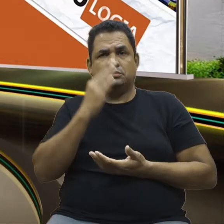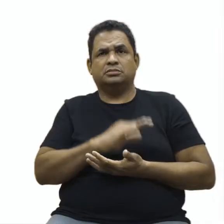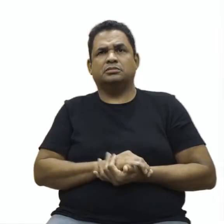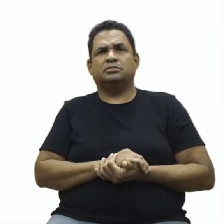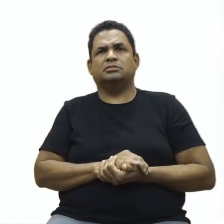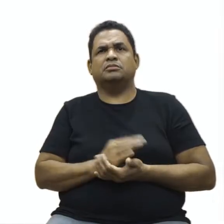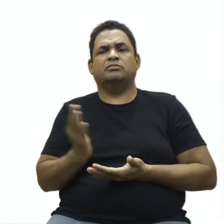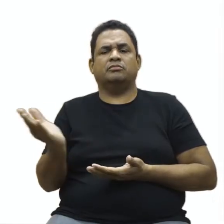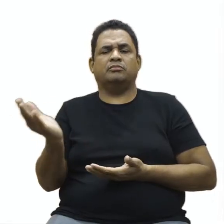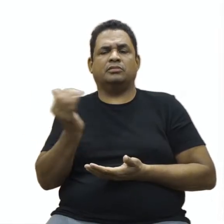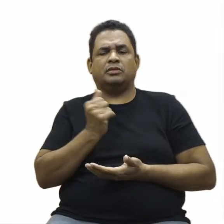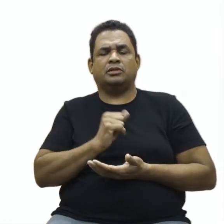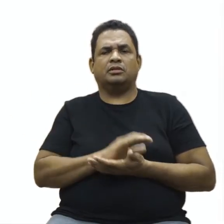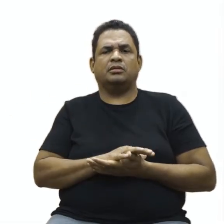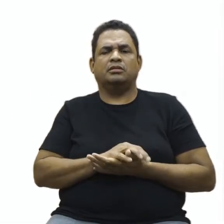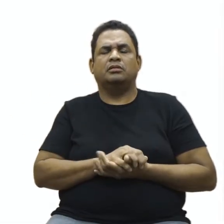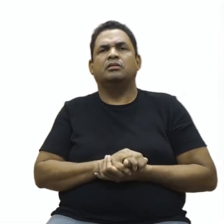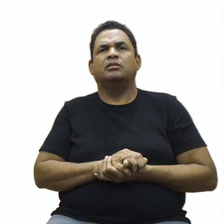para a nossa atividade,